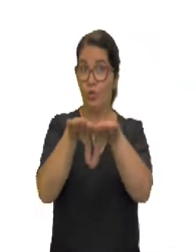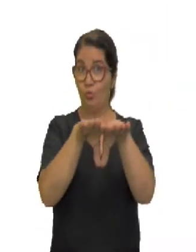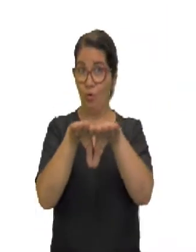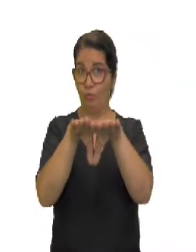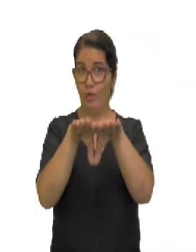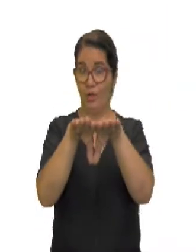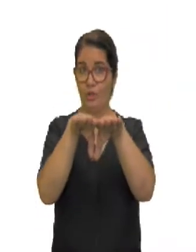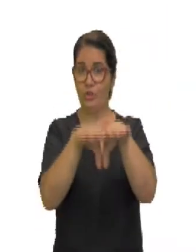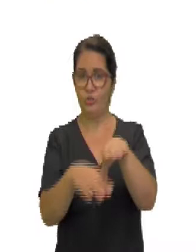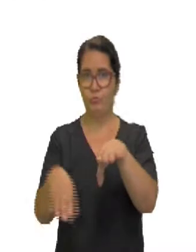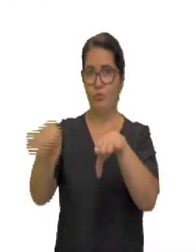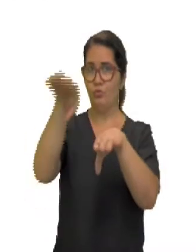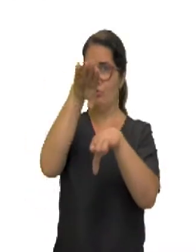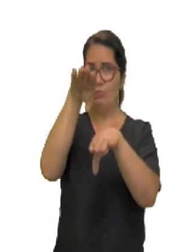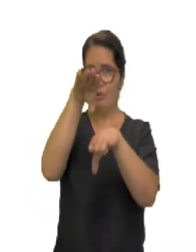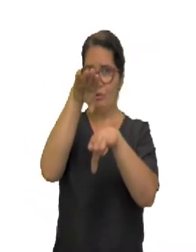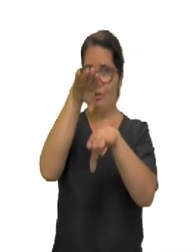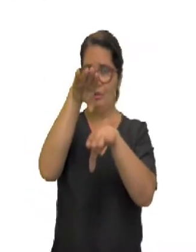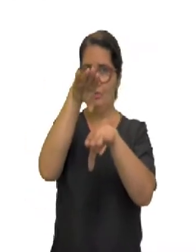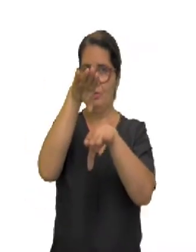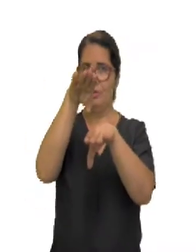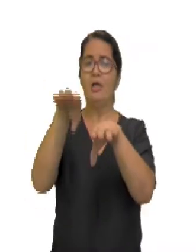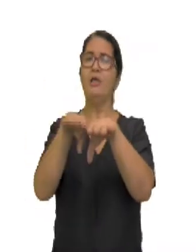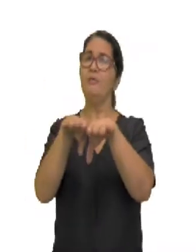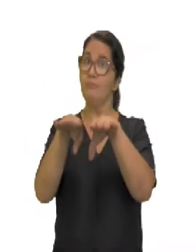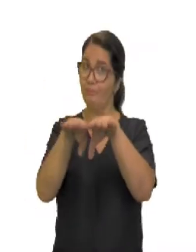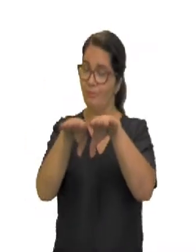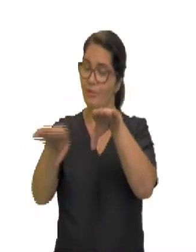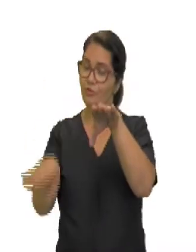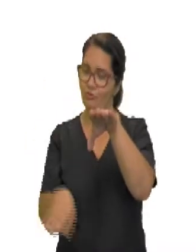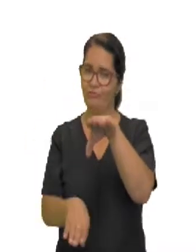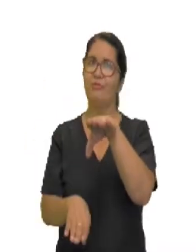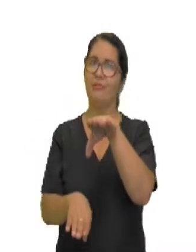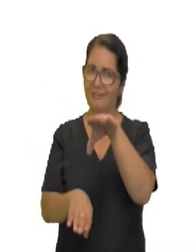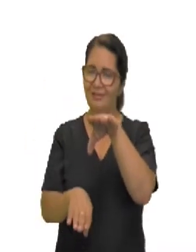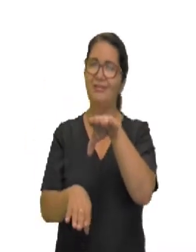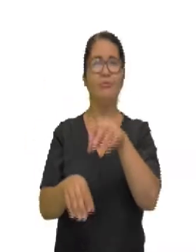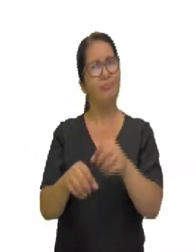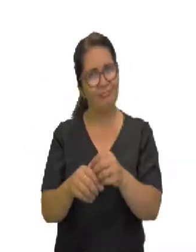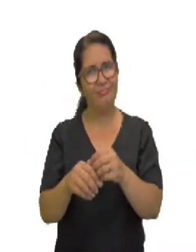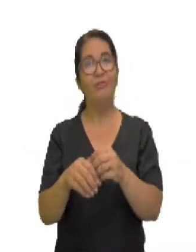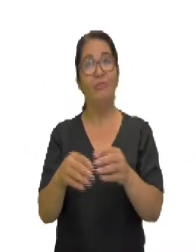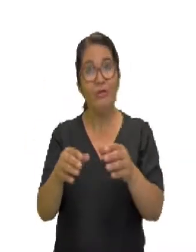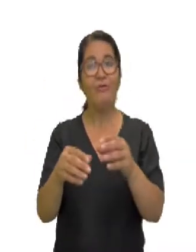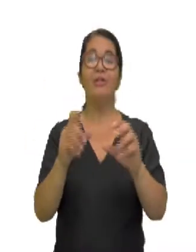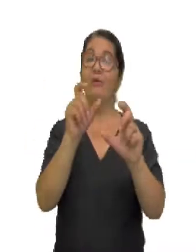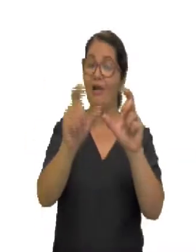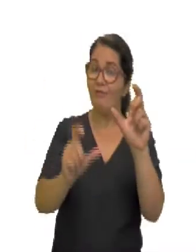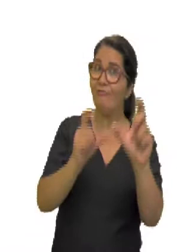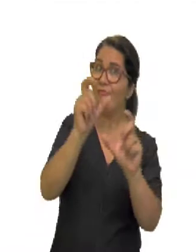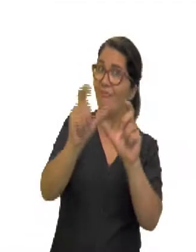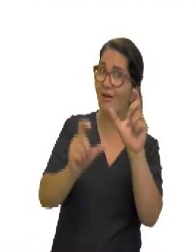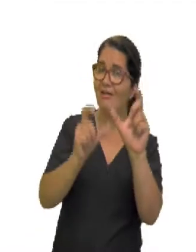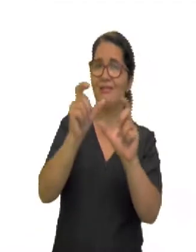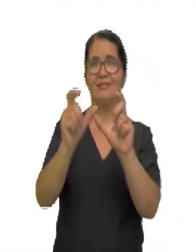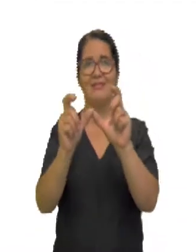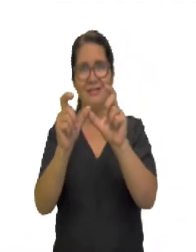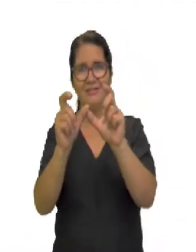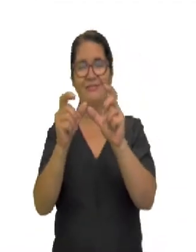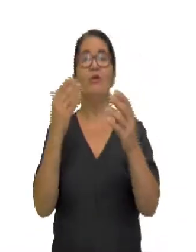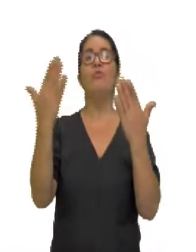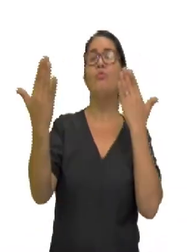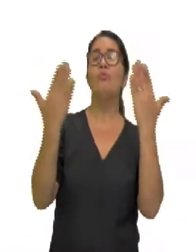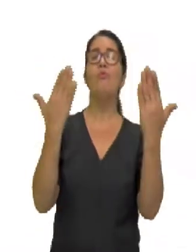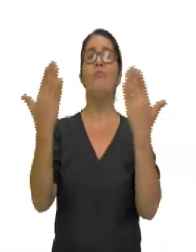de superioridade e inferioridade. Isso. Flexão de grau do comparativo.